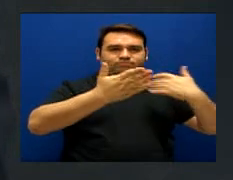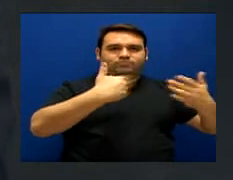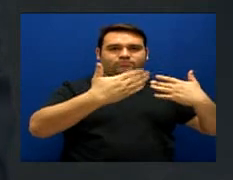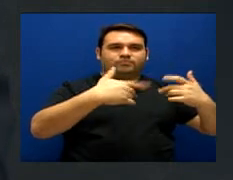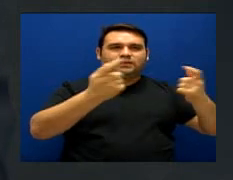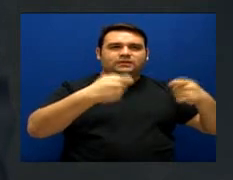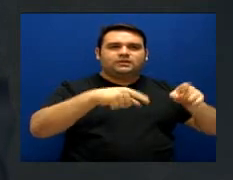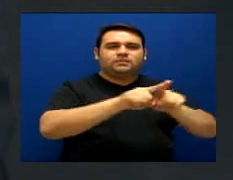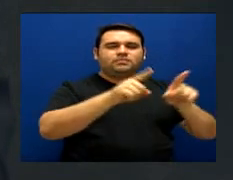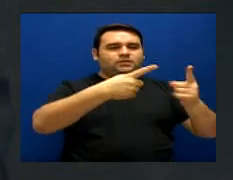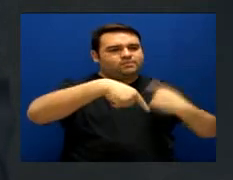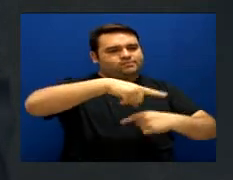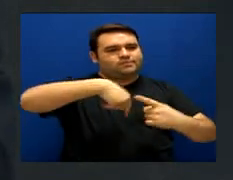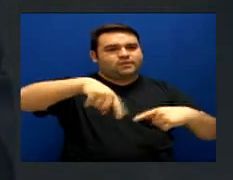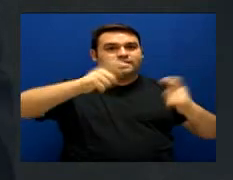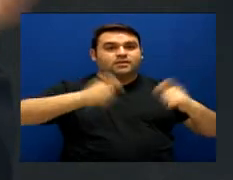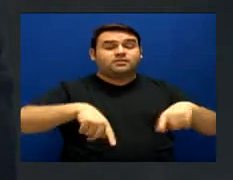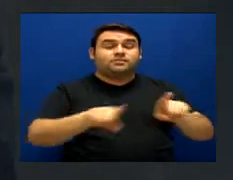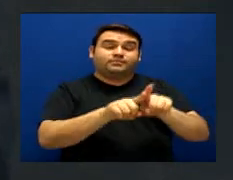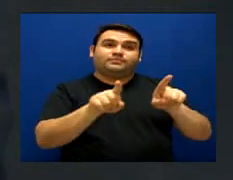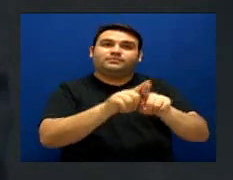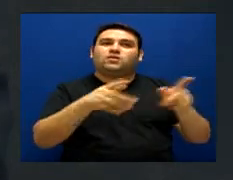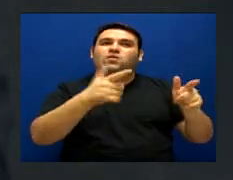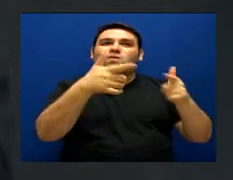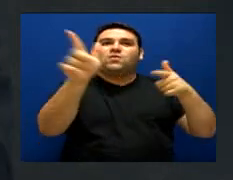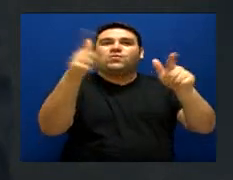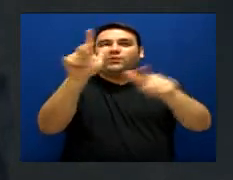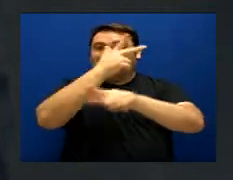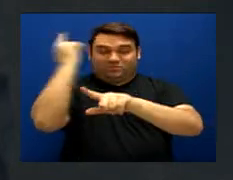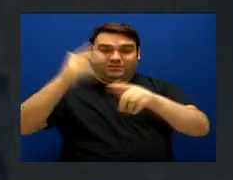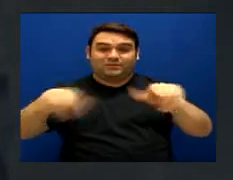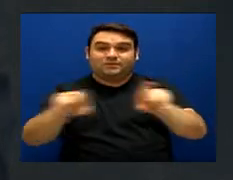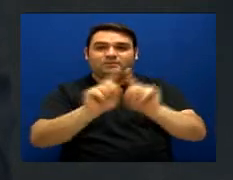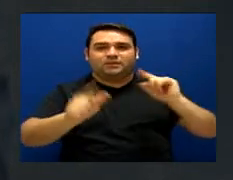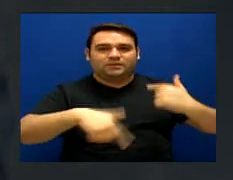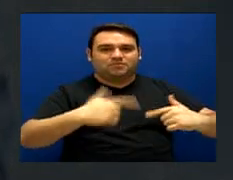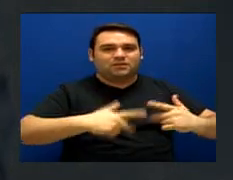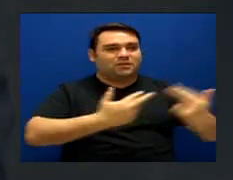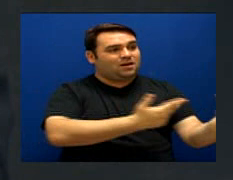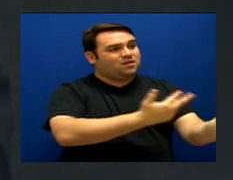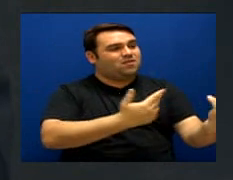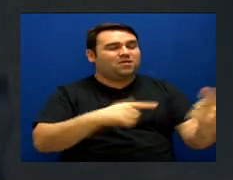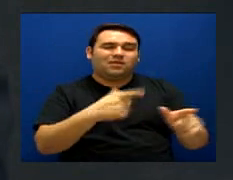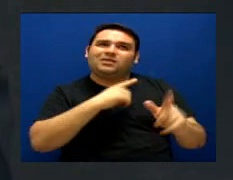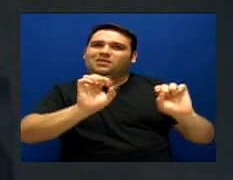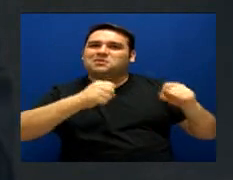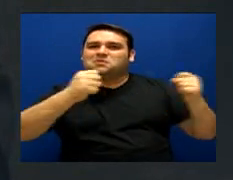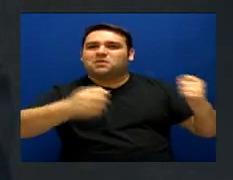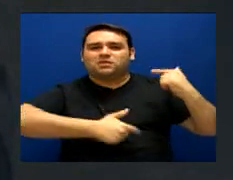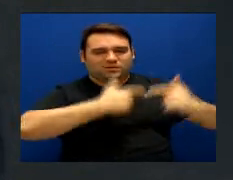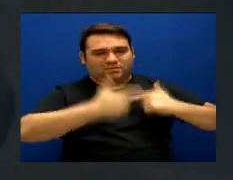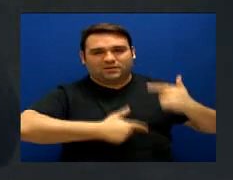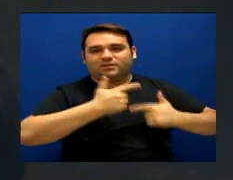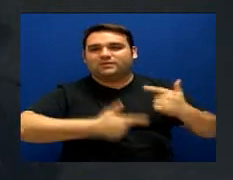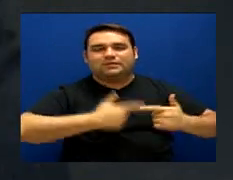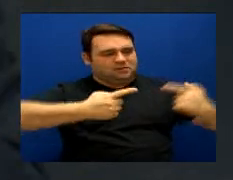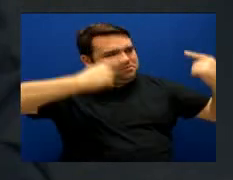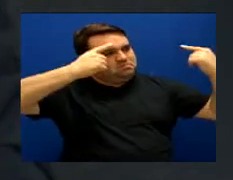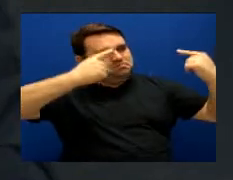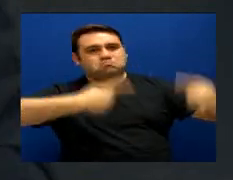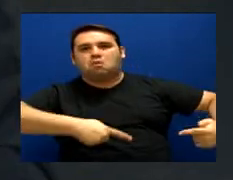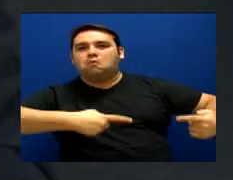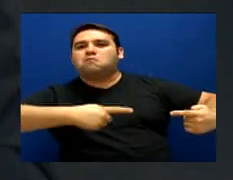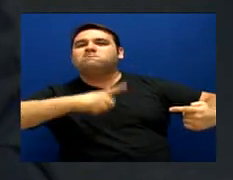importante que vocês possam interagir, sim, tá? E trazer outras que efetivamente são que nem vocês, são batalhadoras de frente